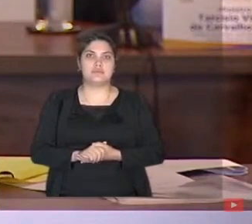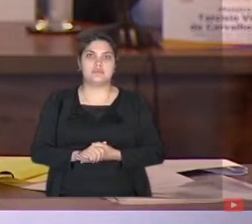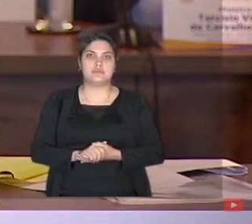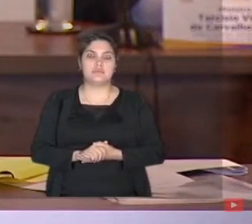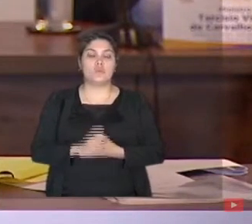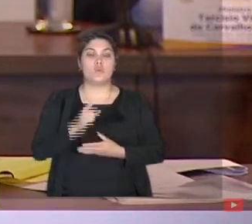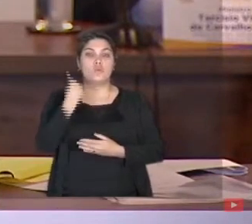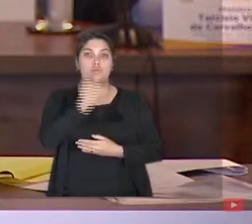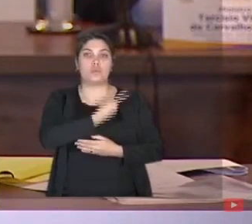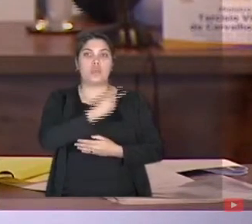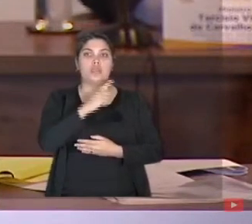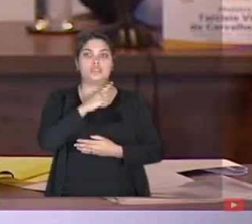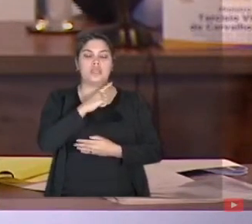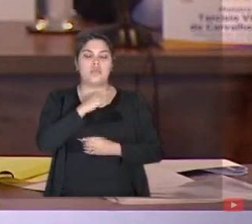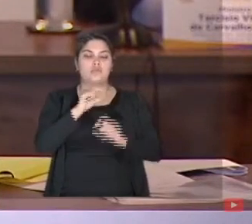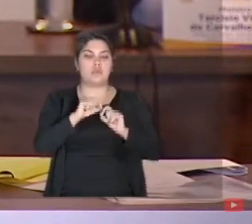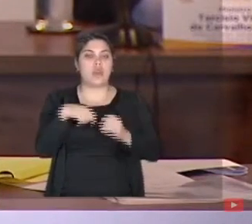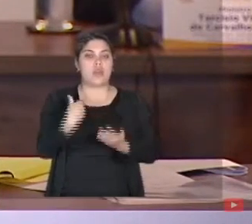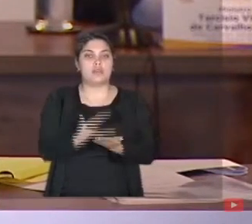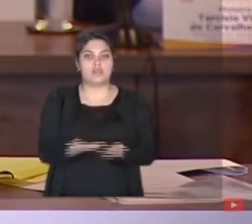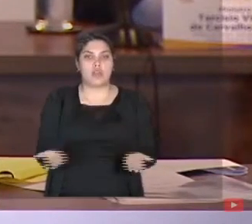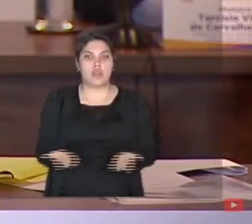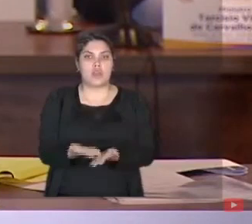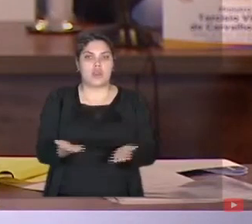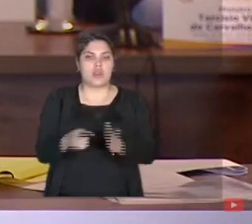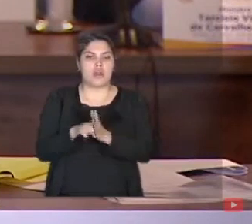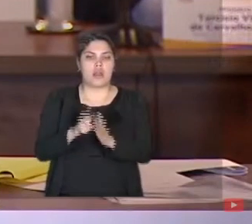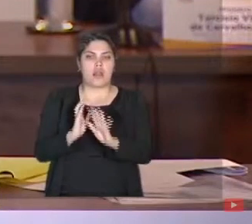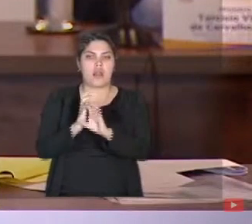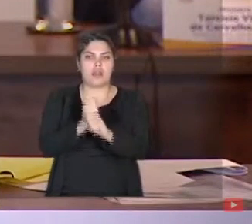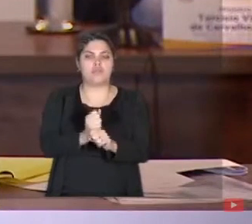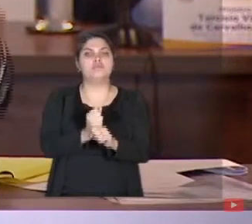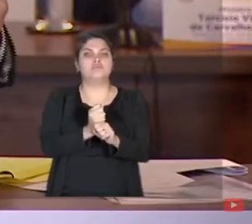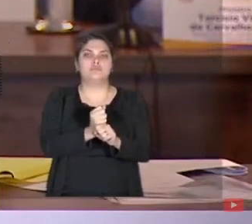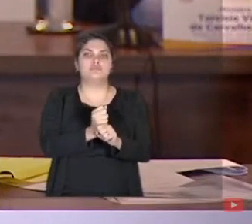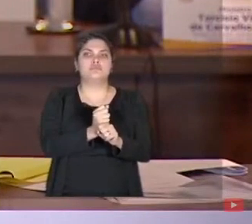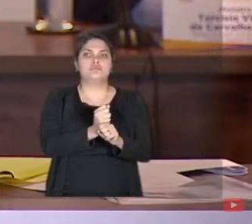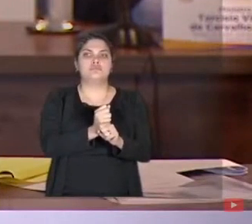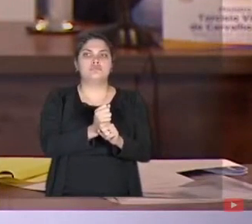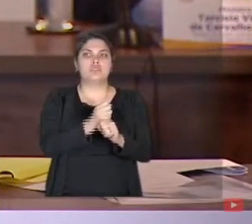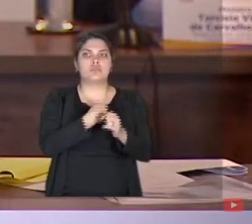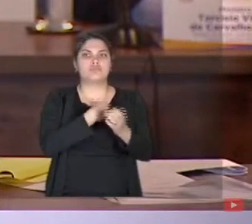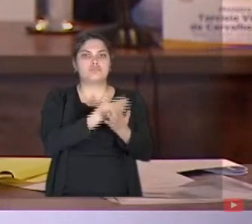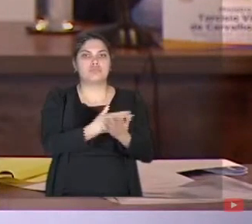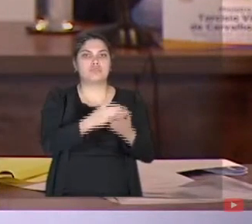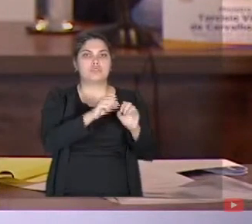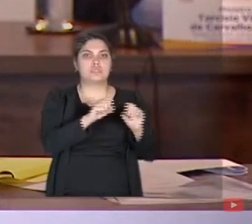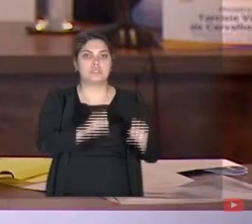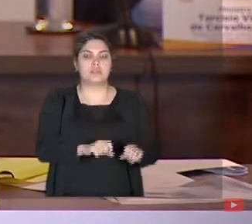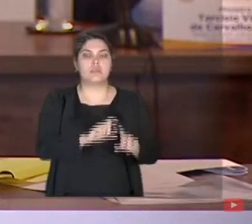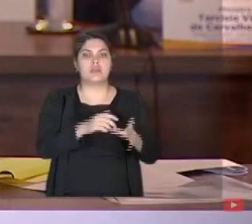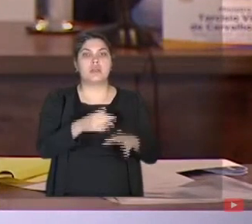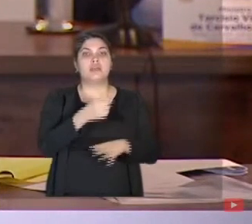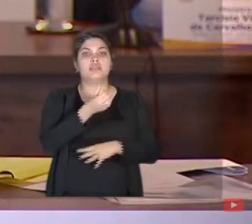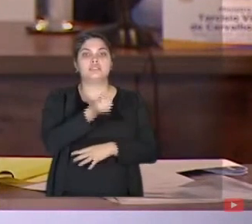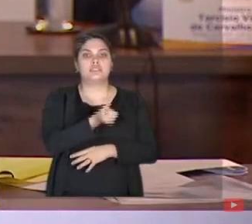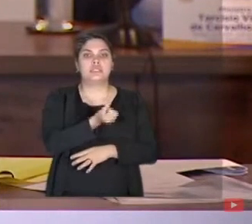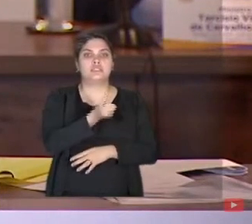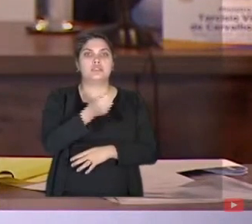Nós temos, nesse momento, apurados e totalizados, desde que restabeleceu o sistema, cerca de